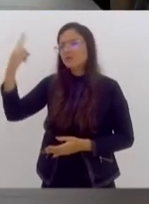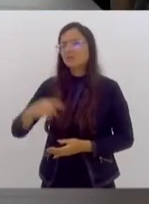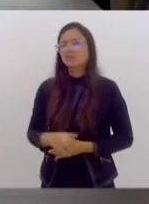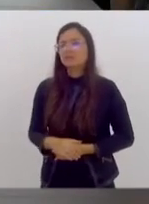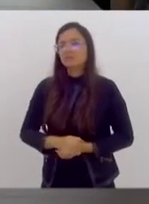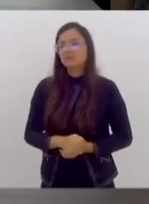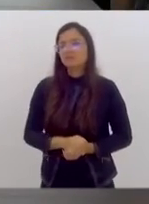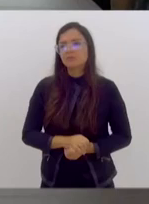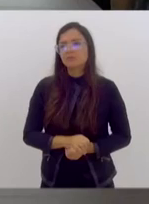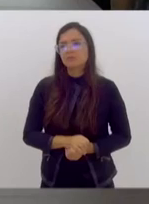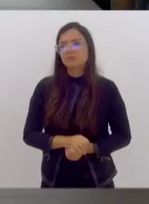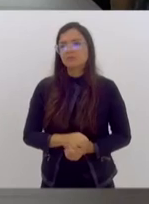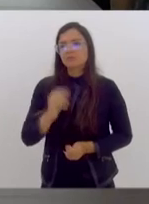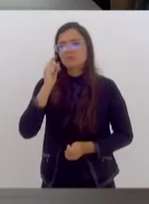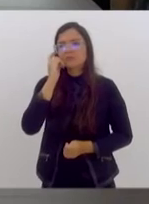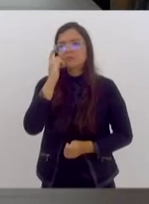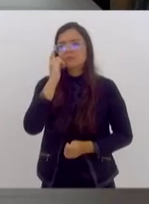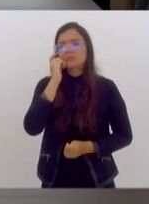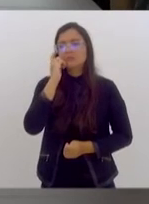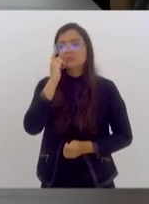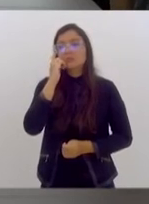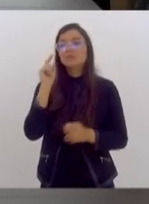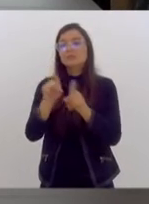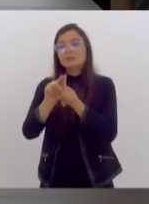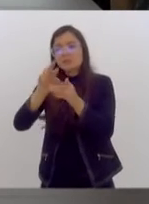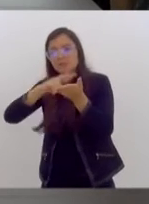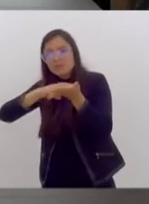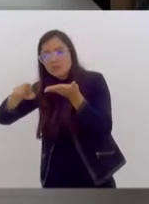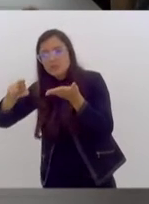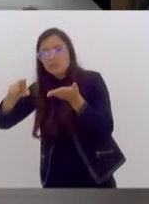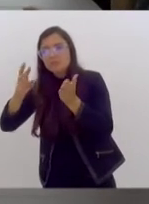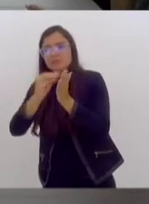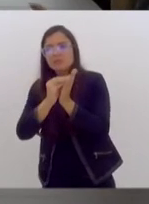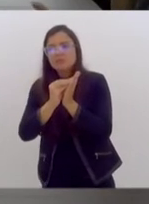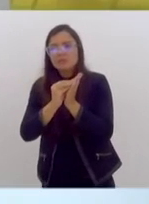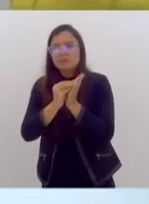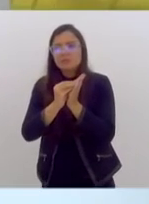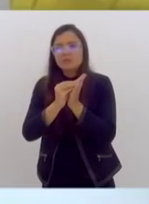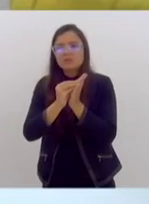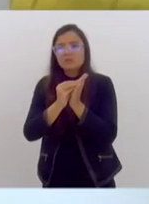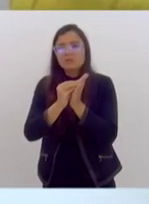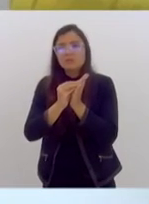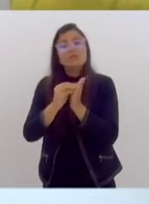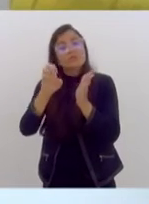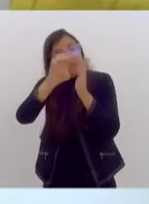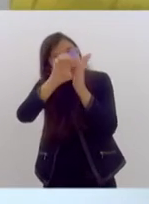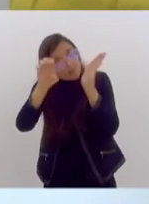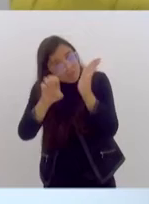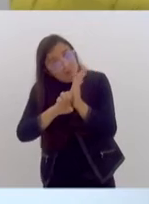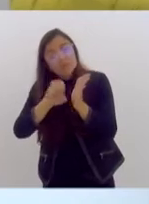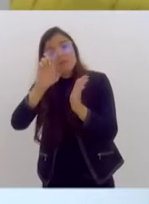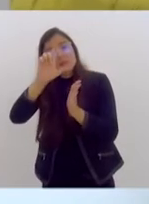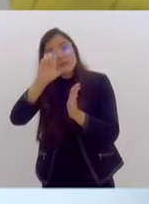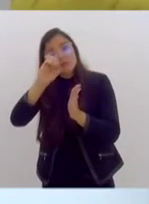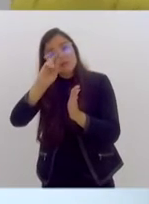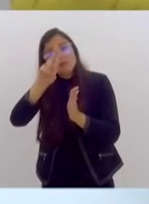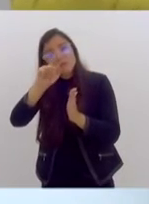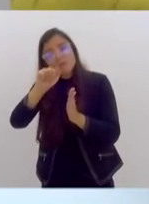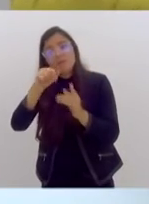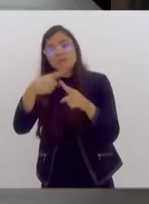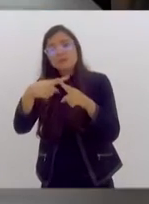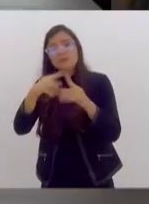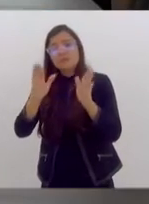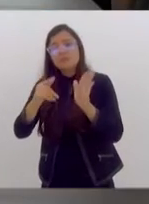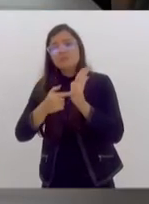entraria né um relatório a gente pode me notar que como uma emenda da lua a lua já foi apresentada na casa